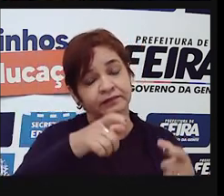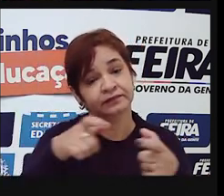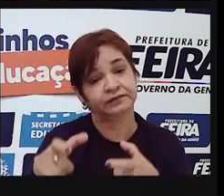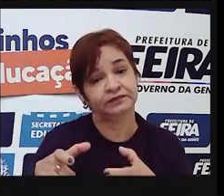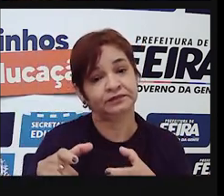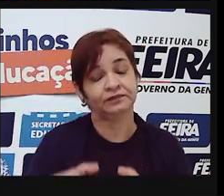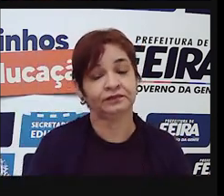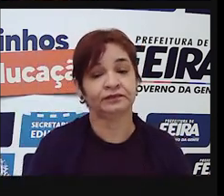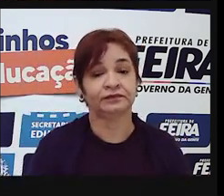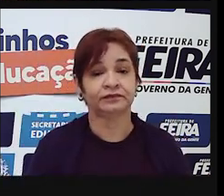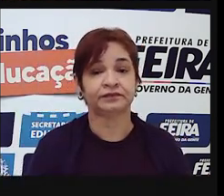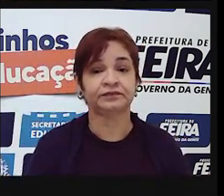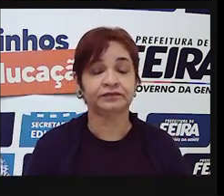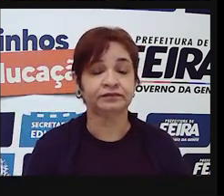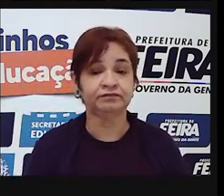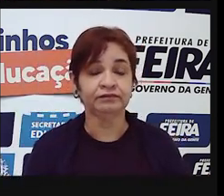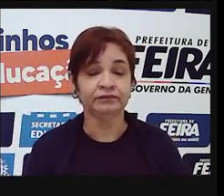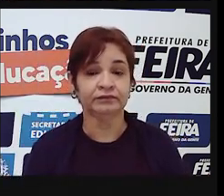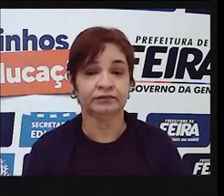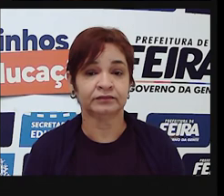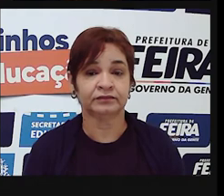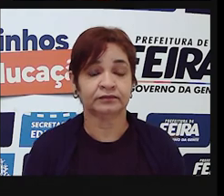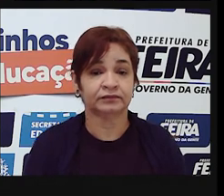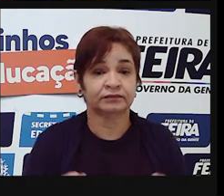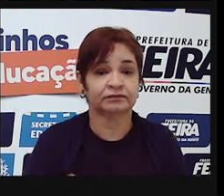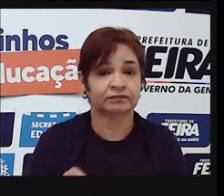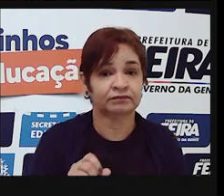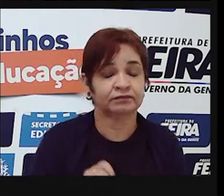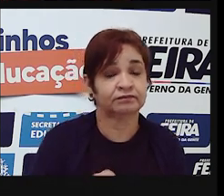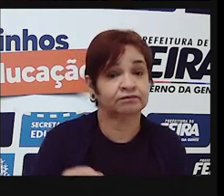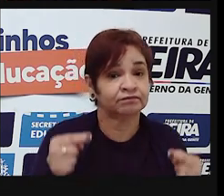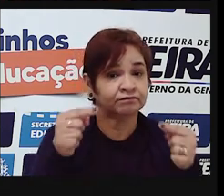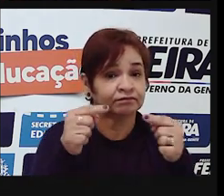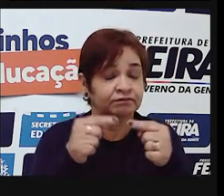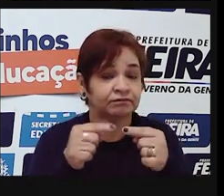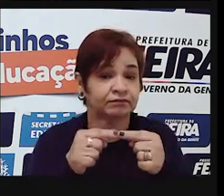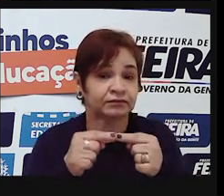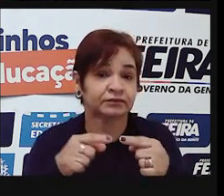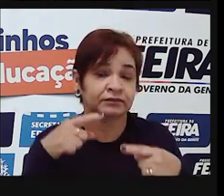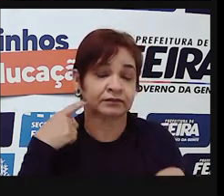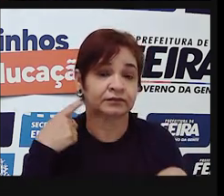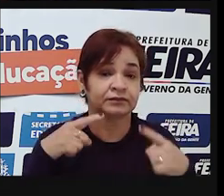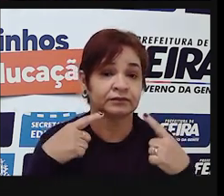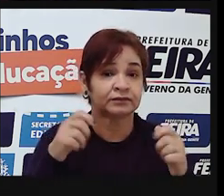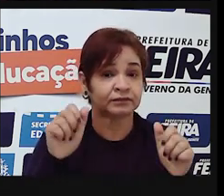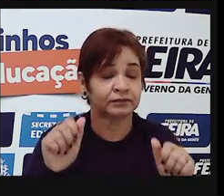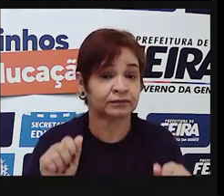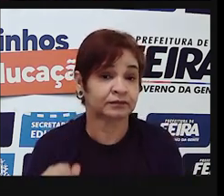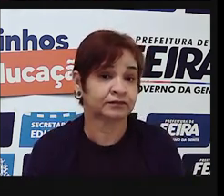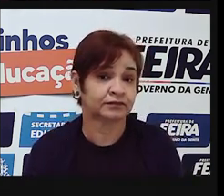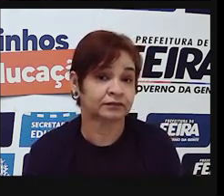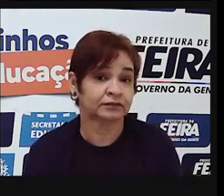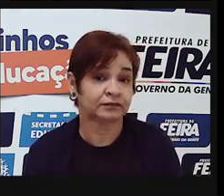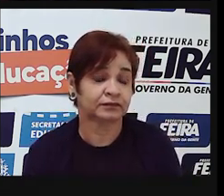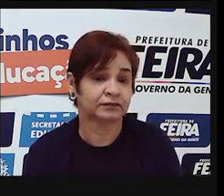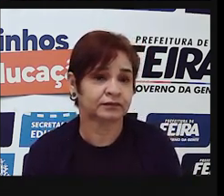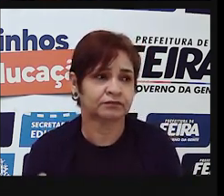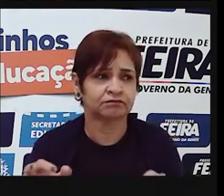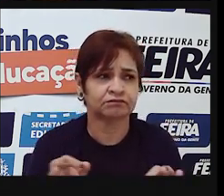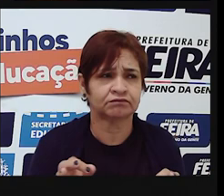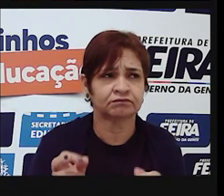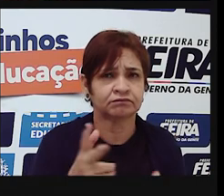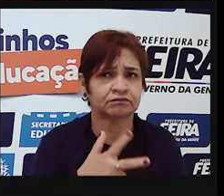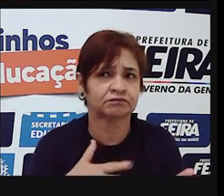nem sempre seja feita com esse objetivo, a música pode ser considerada como uma forma de arte.